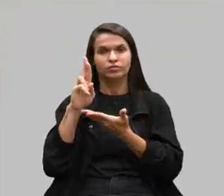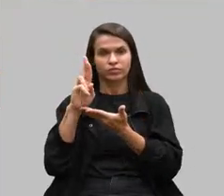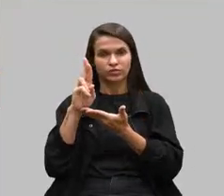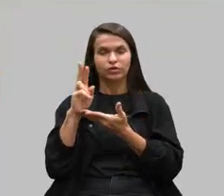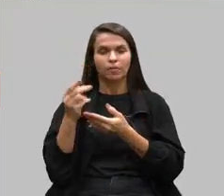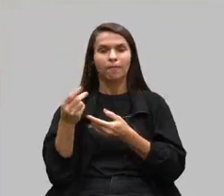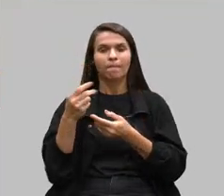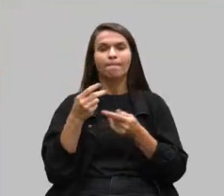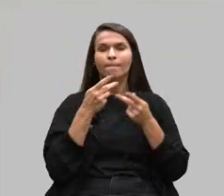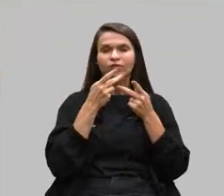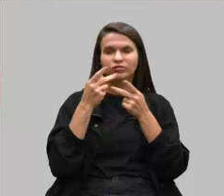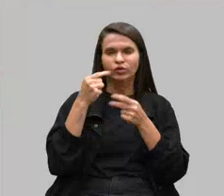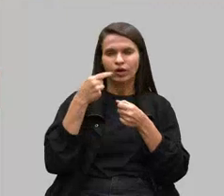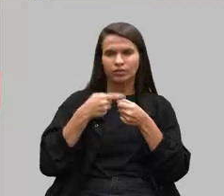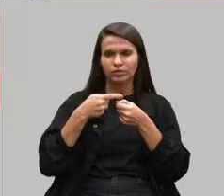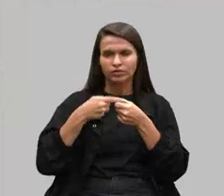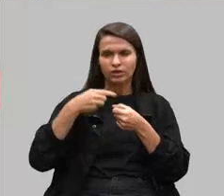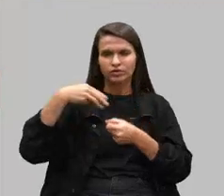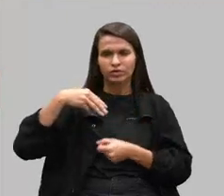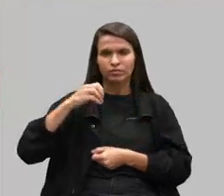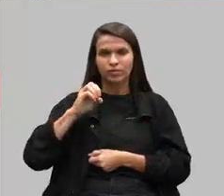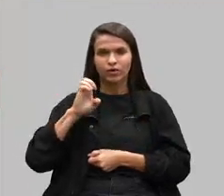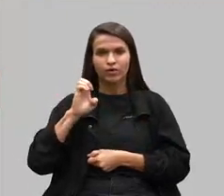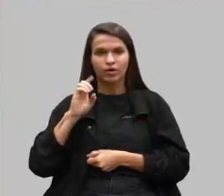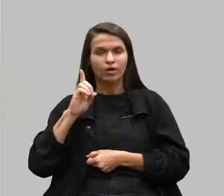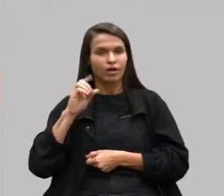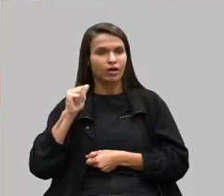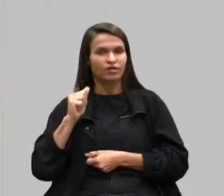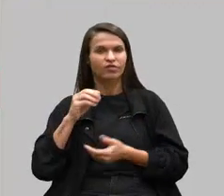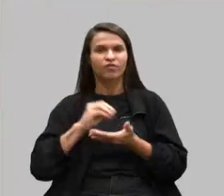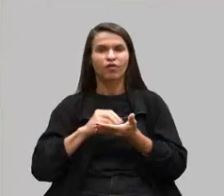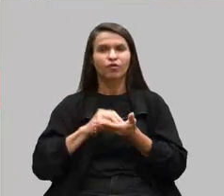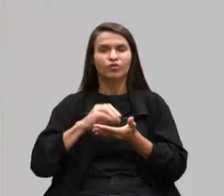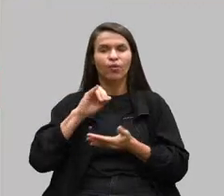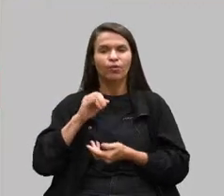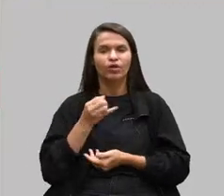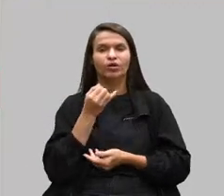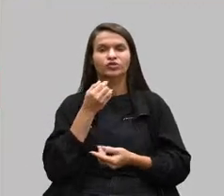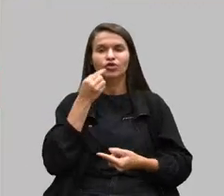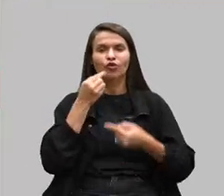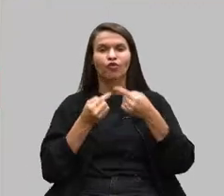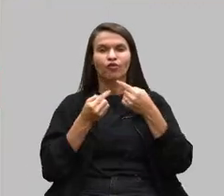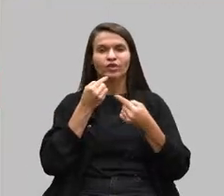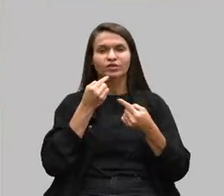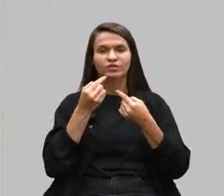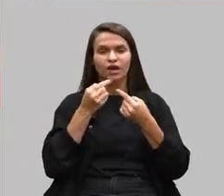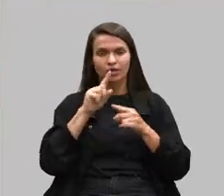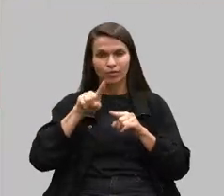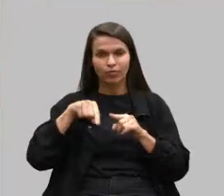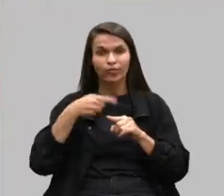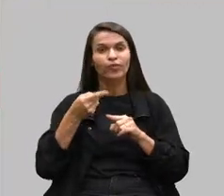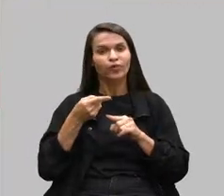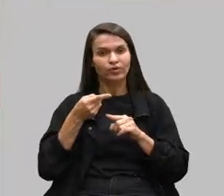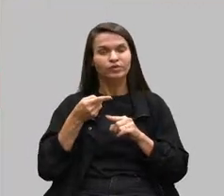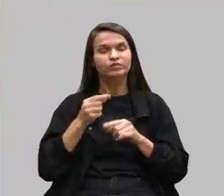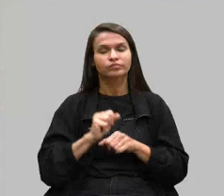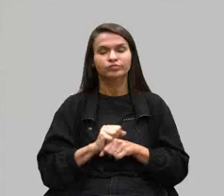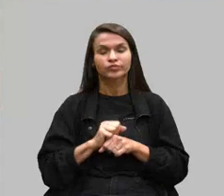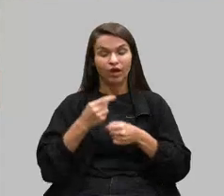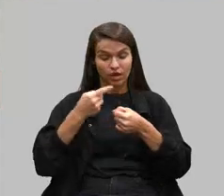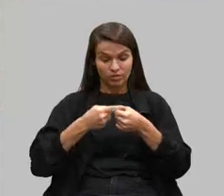só que eu não tive a oportunidade de de conversar e de conhecer mas a gente podemos conversar depois então moeda